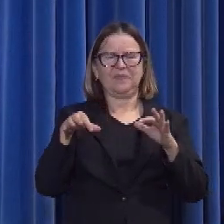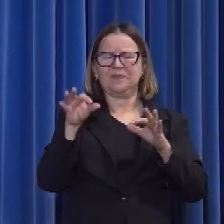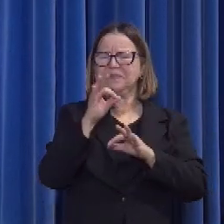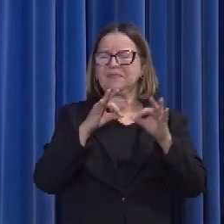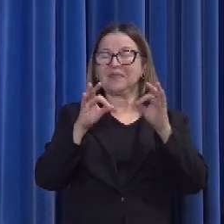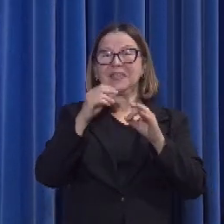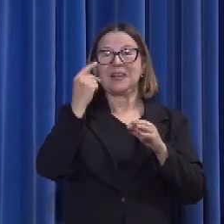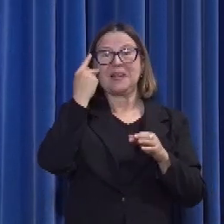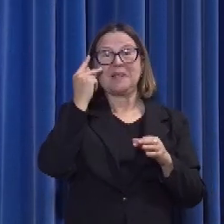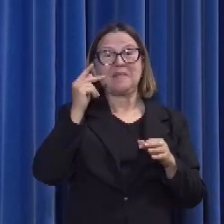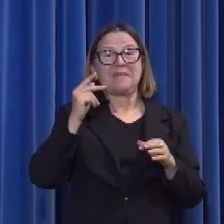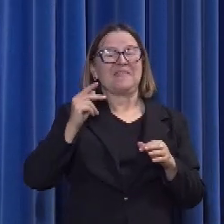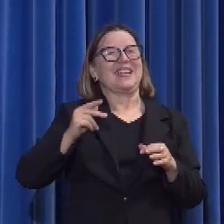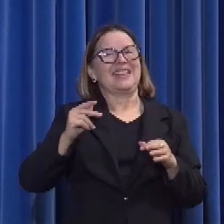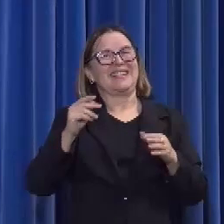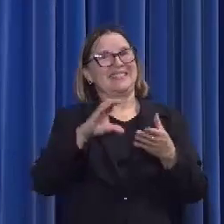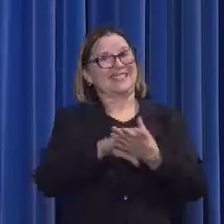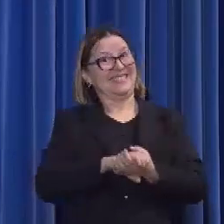seu esposo.